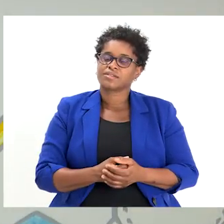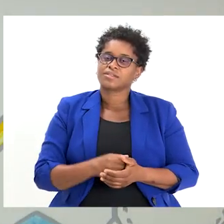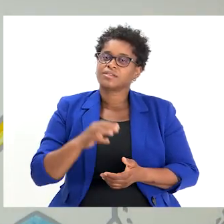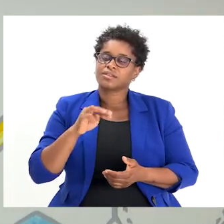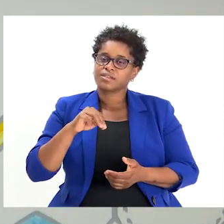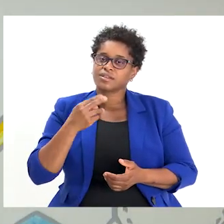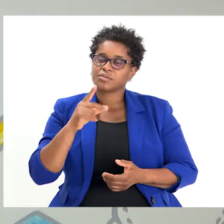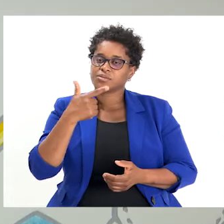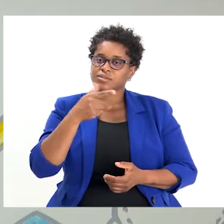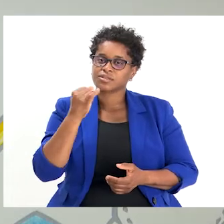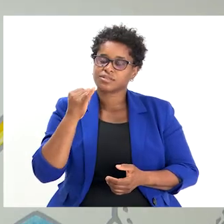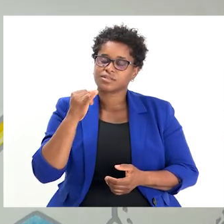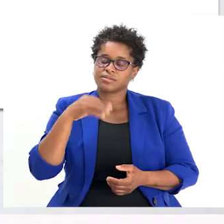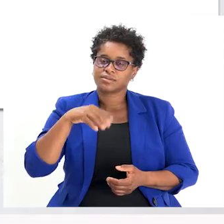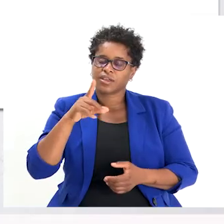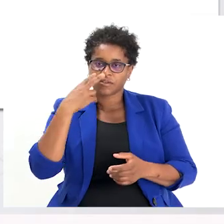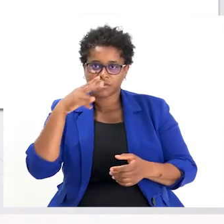multiplicidade. Vamos conferir.